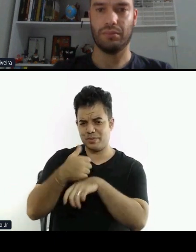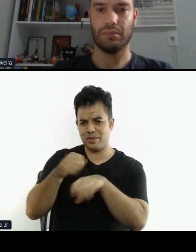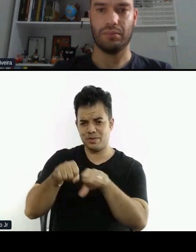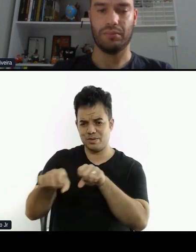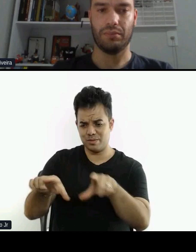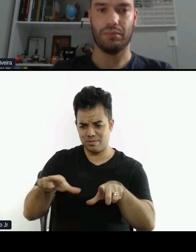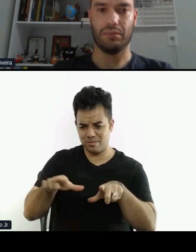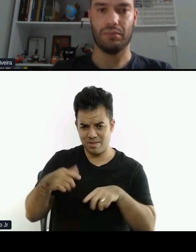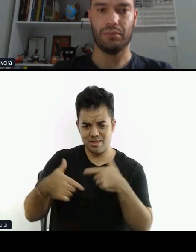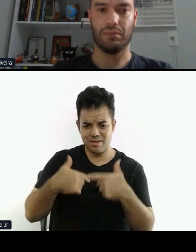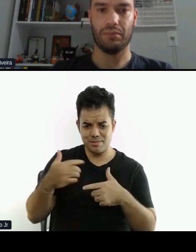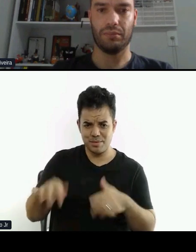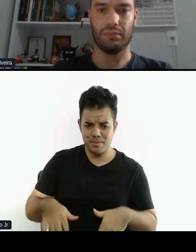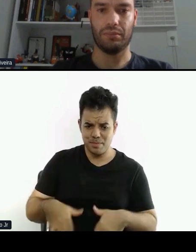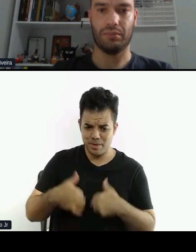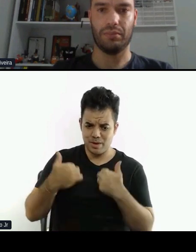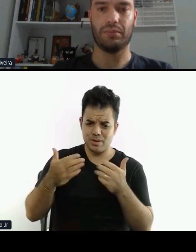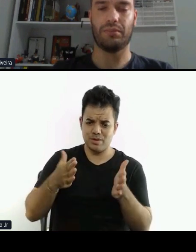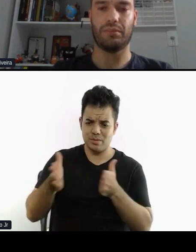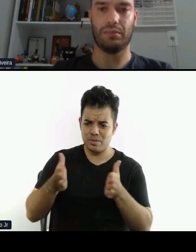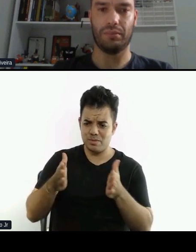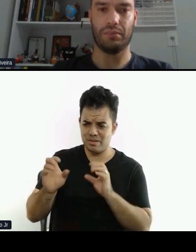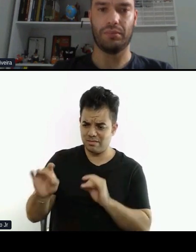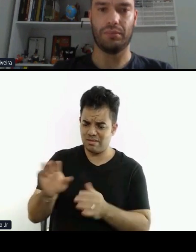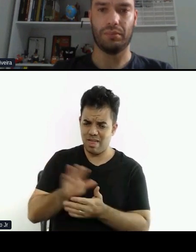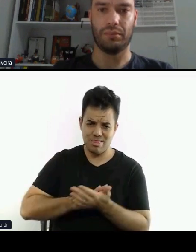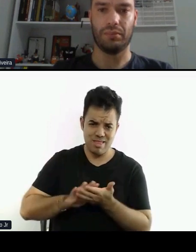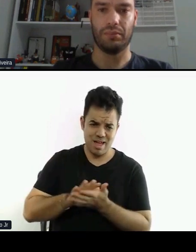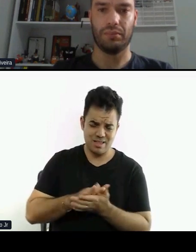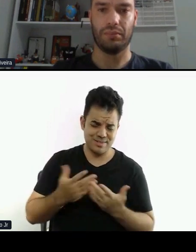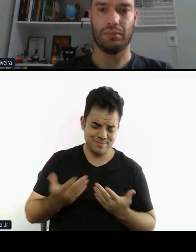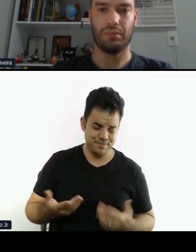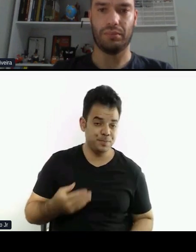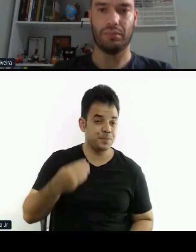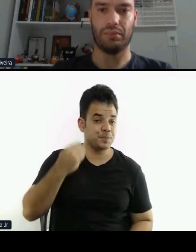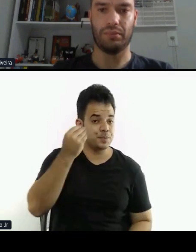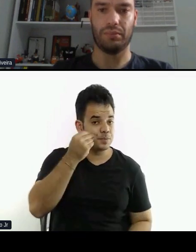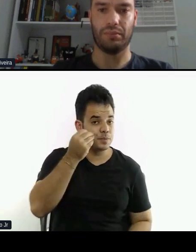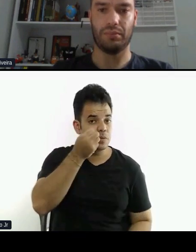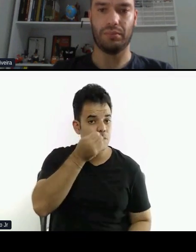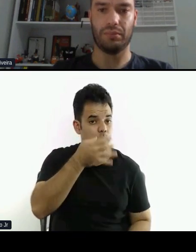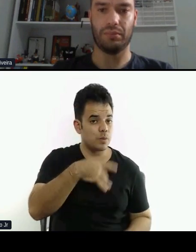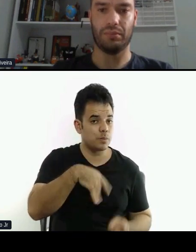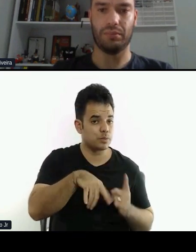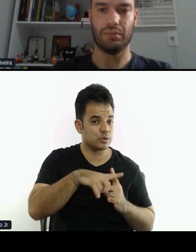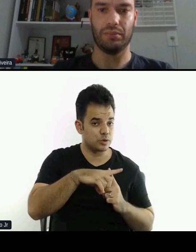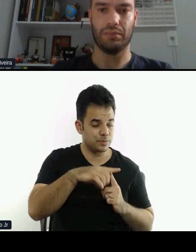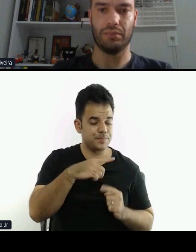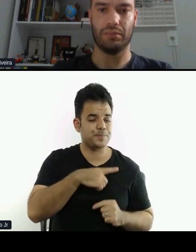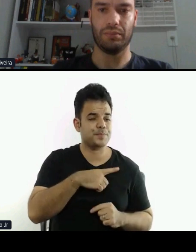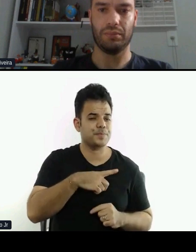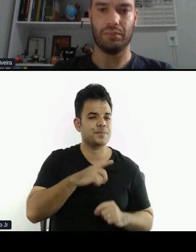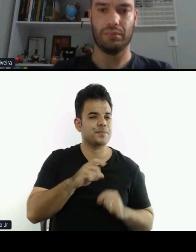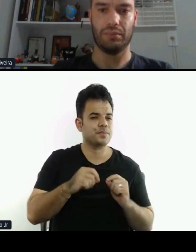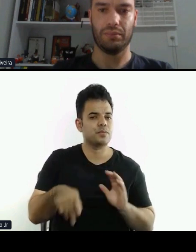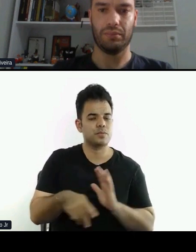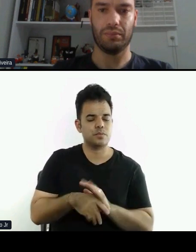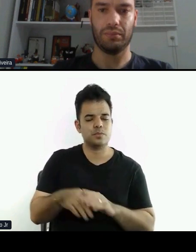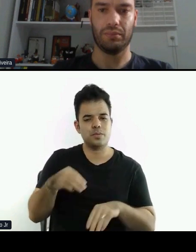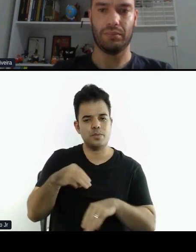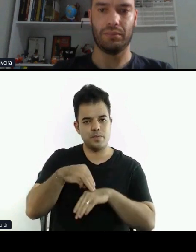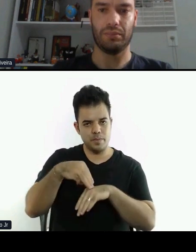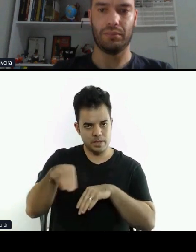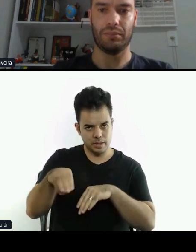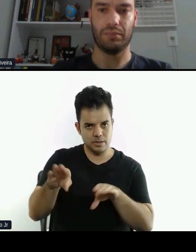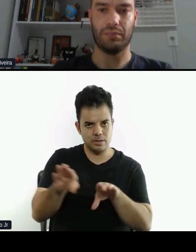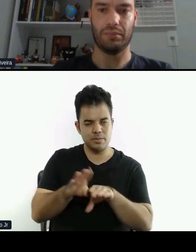trabalhar melhor a questão da acessibilidade, né? Eu tenho uma experiência boa, positiva. Eu fiz mestrado e também